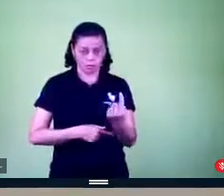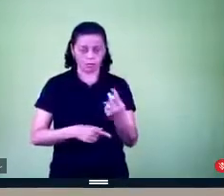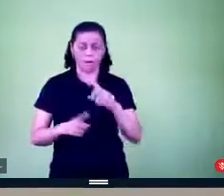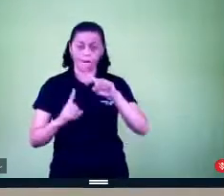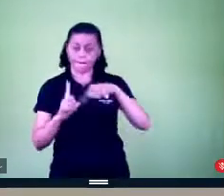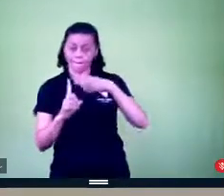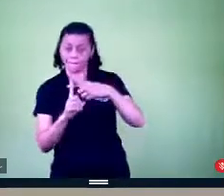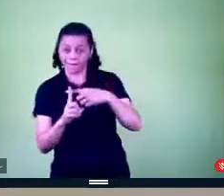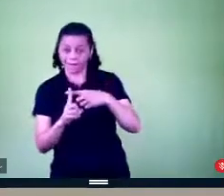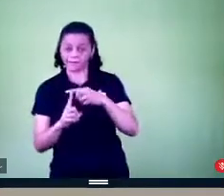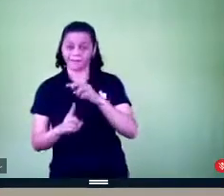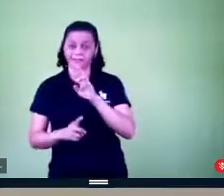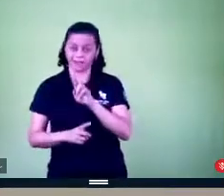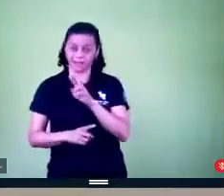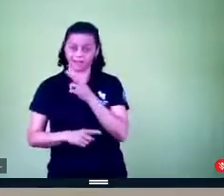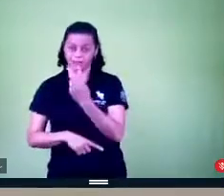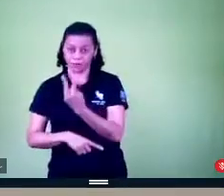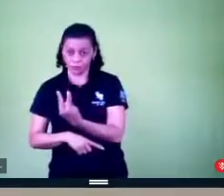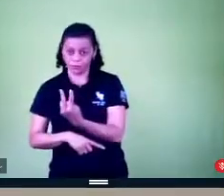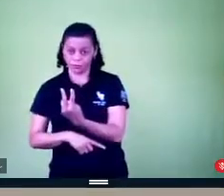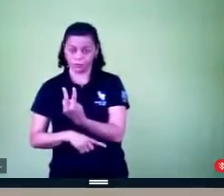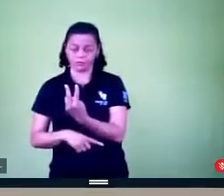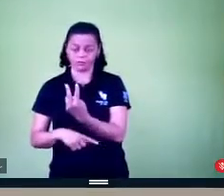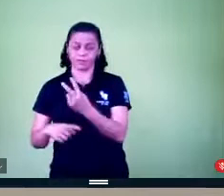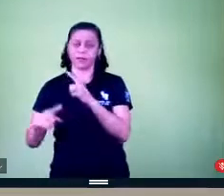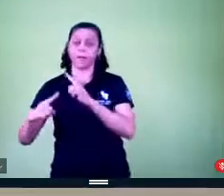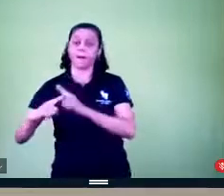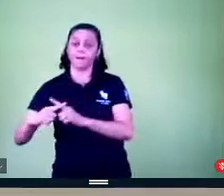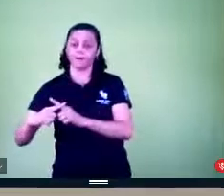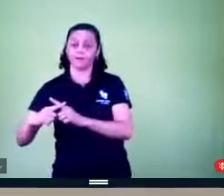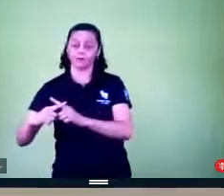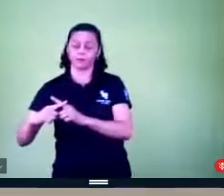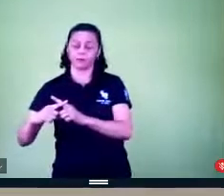multiplicado pela corrente total. Tudo isso